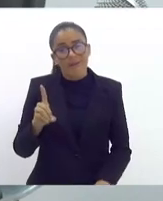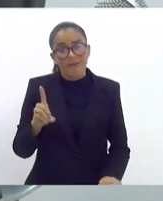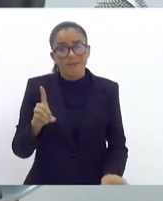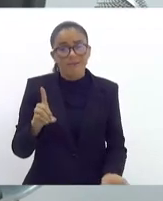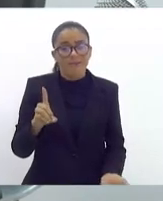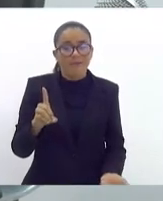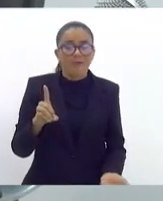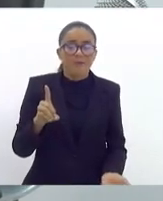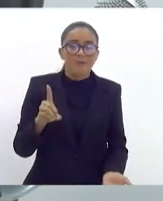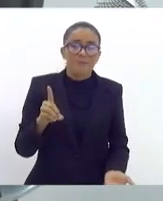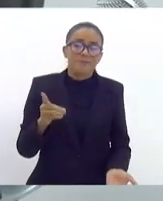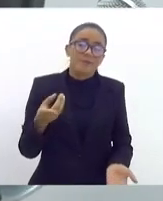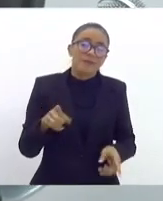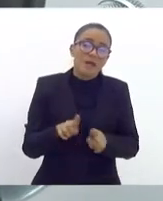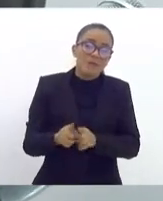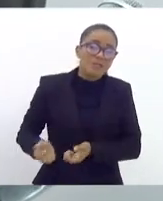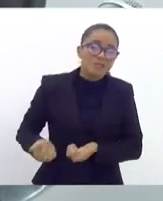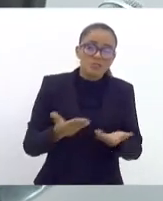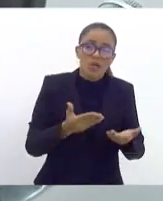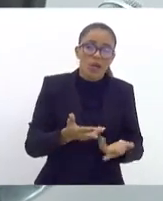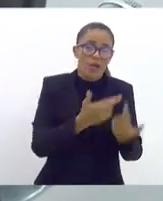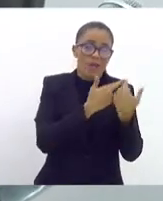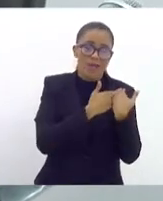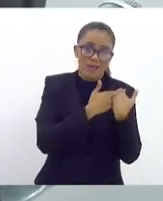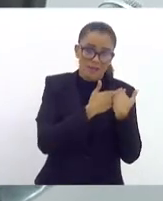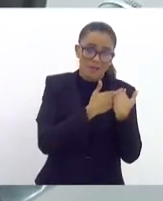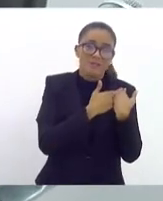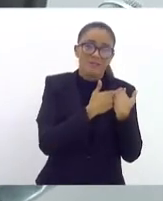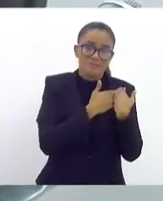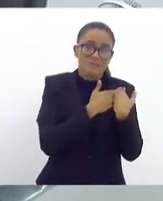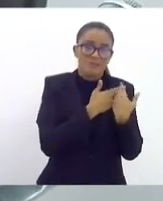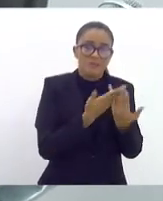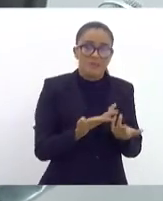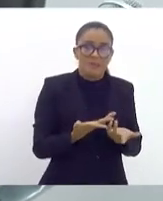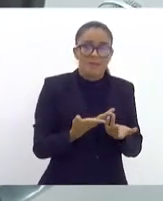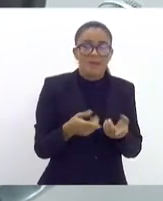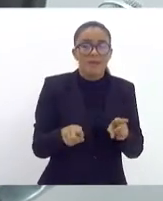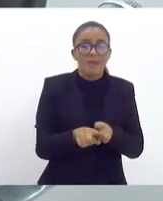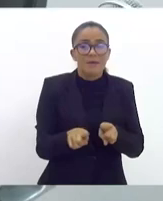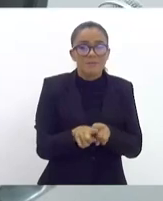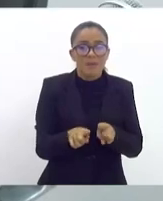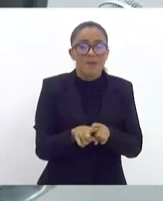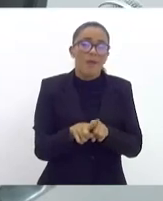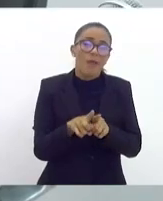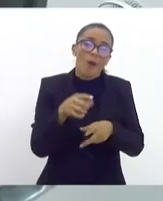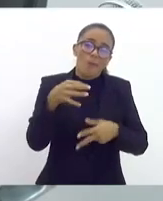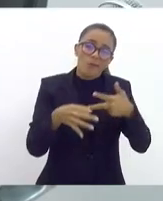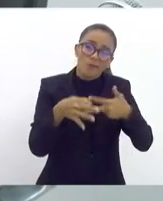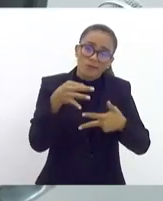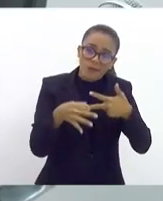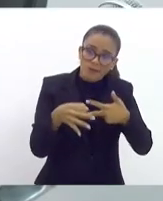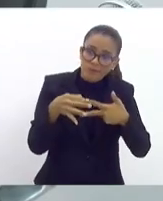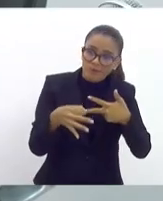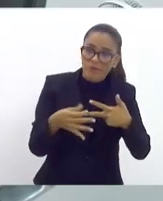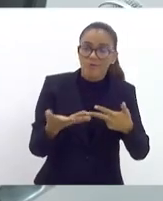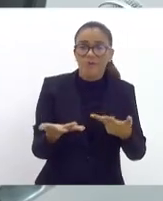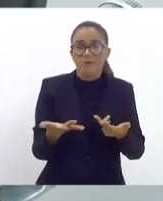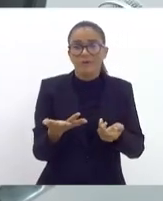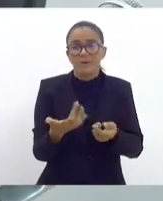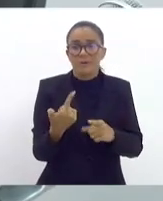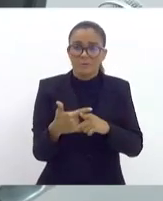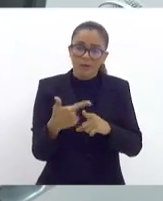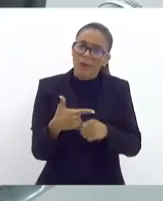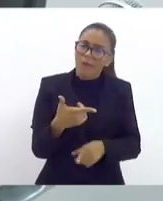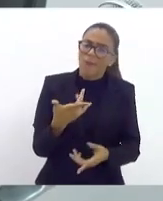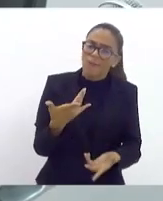joga uma responsabilidade de não cumprimento desse direito exclusivamente O Poder Executivo O que é